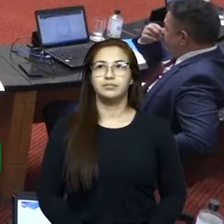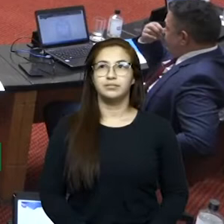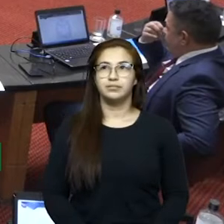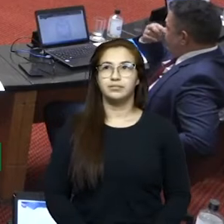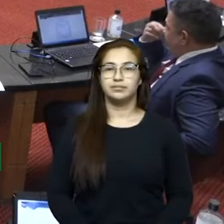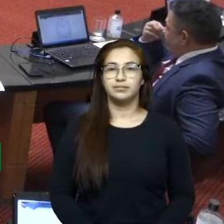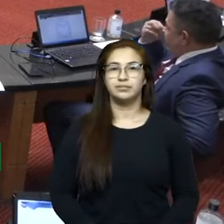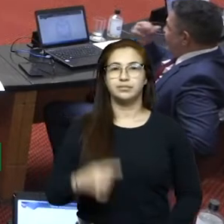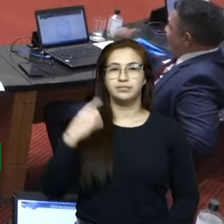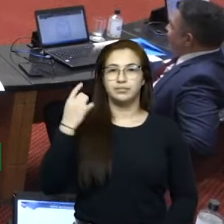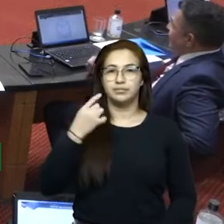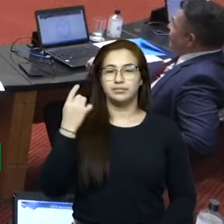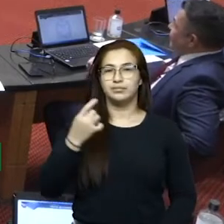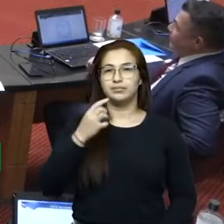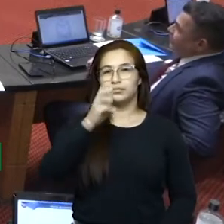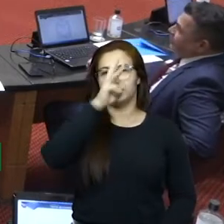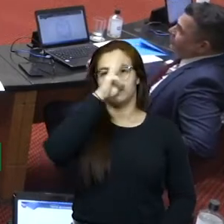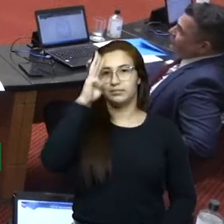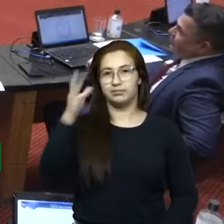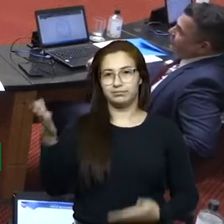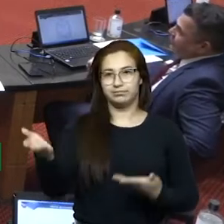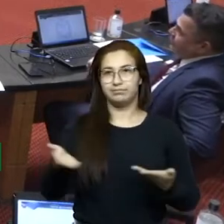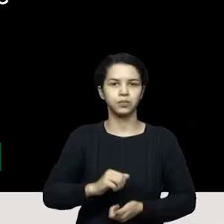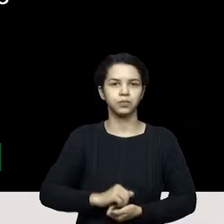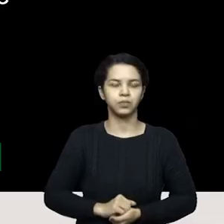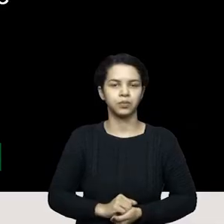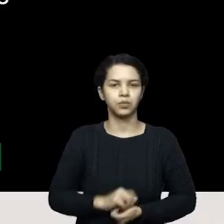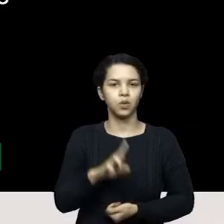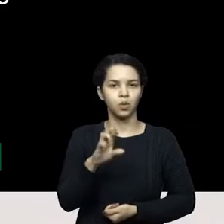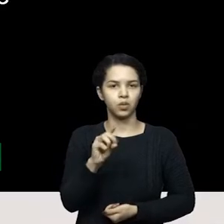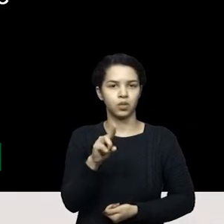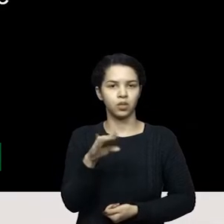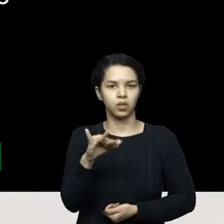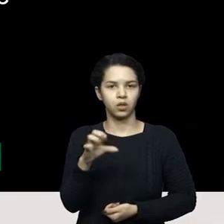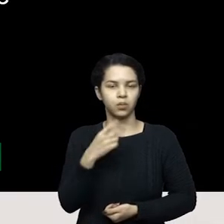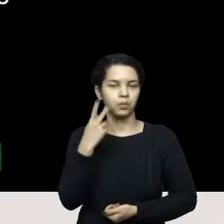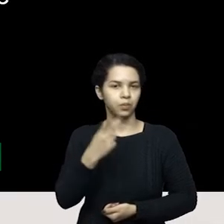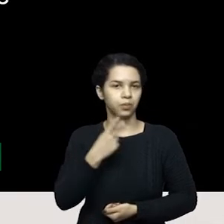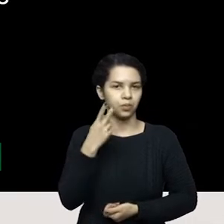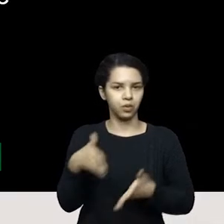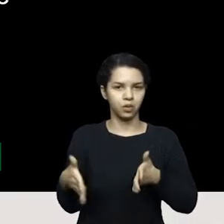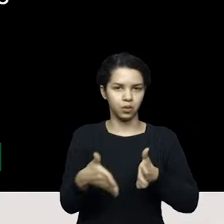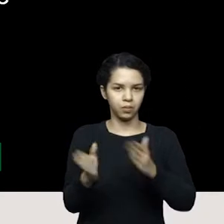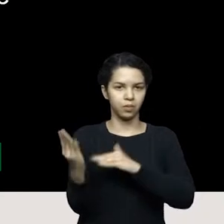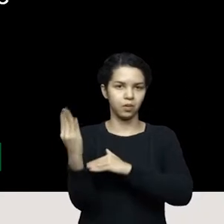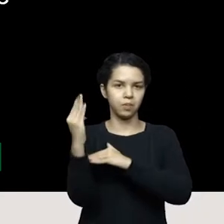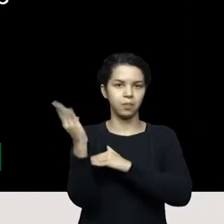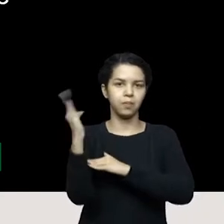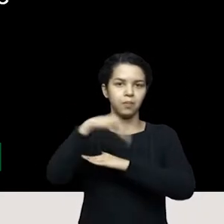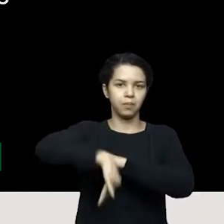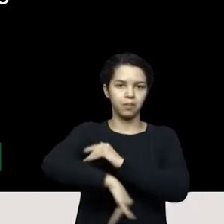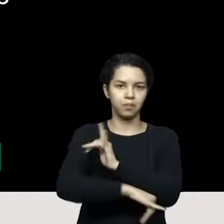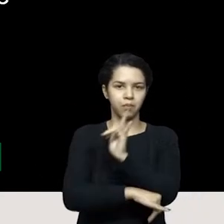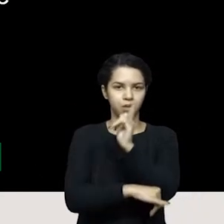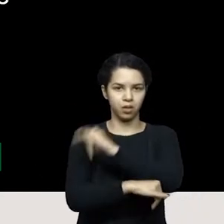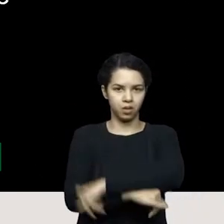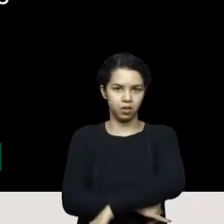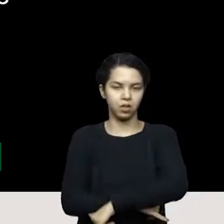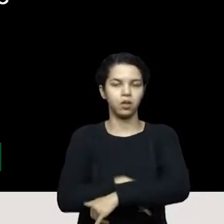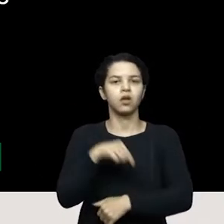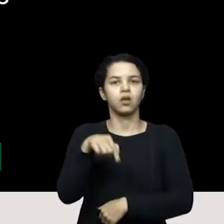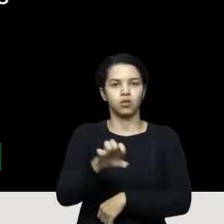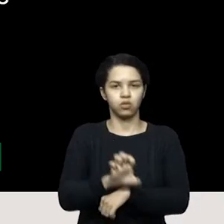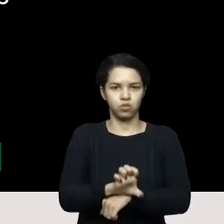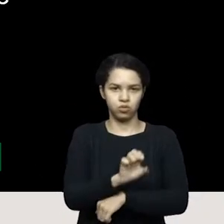foi aprovado em plenário nesta quarta-feira o projeto de lei do deputado vou nem ver besta que institui em Santa Catarina o